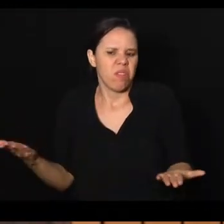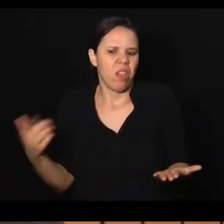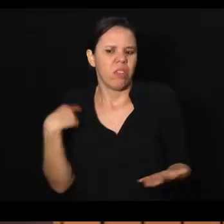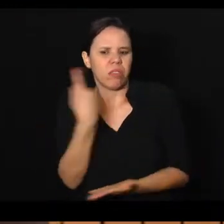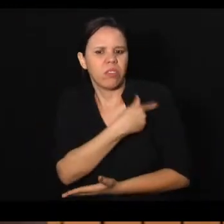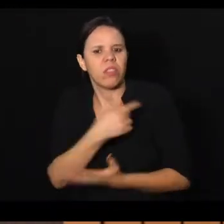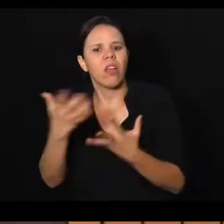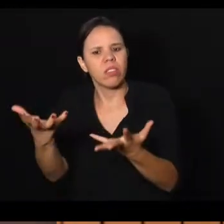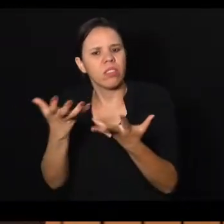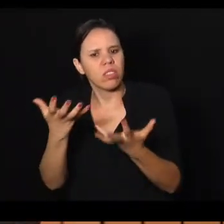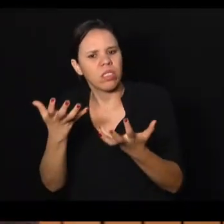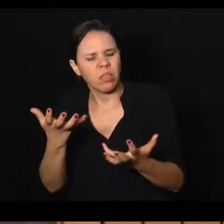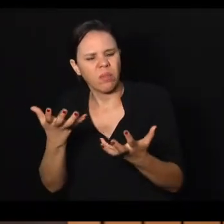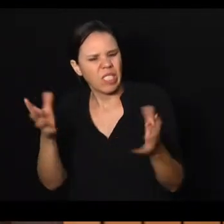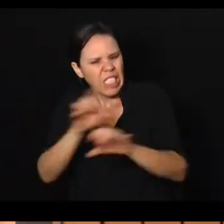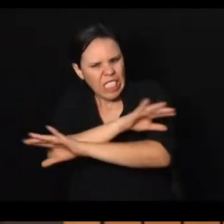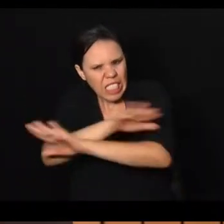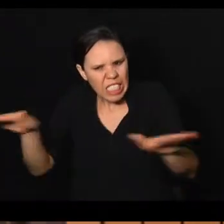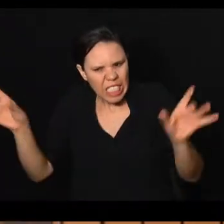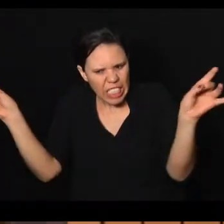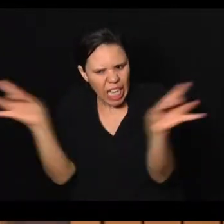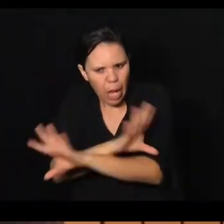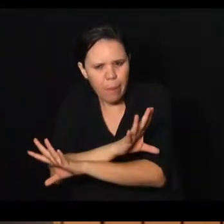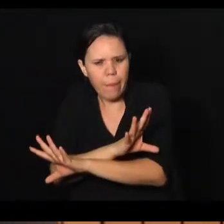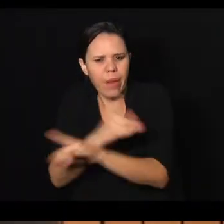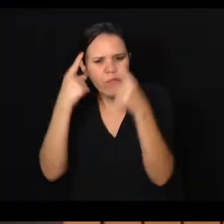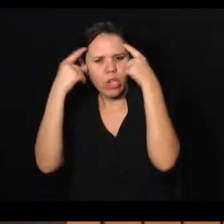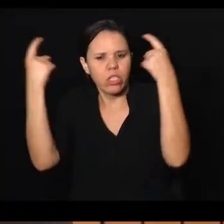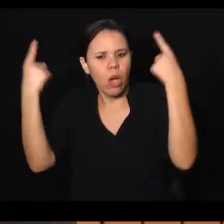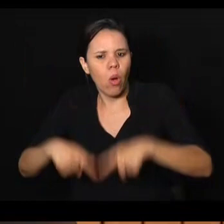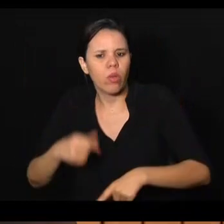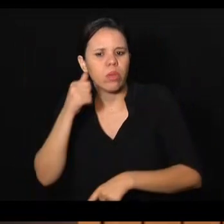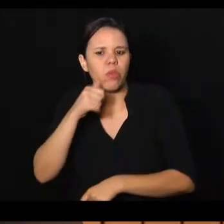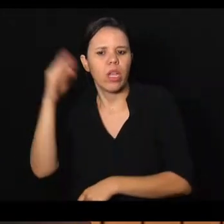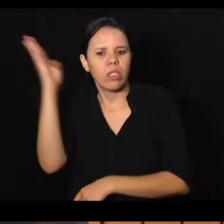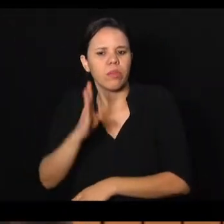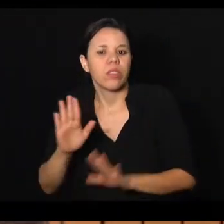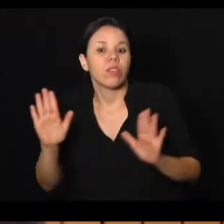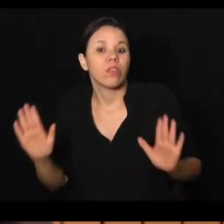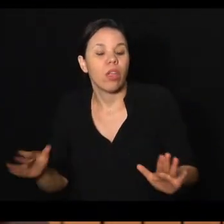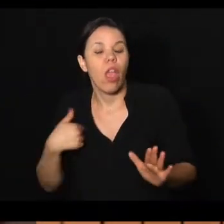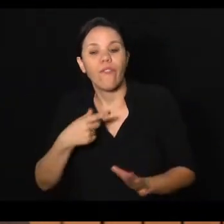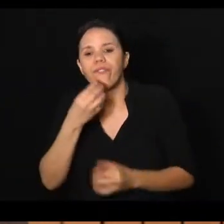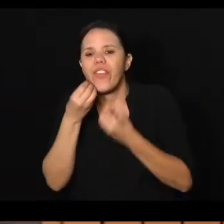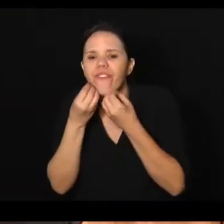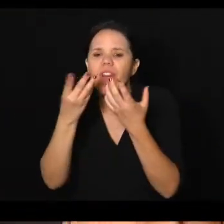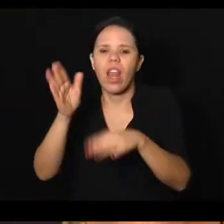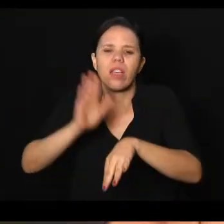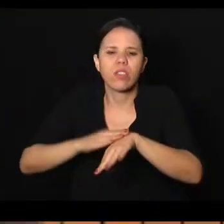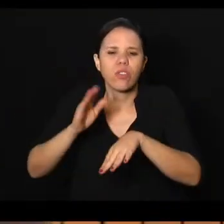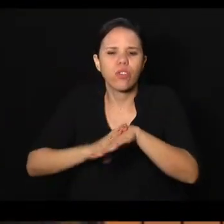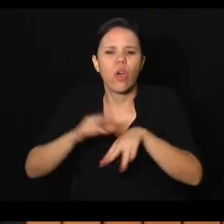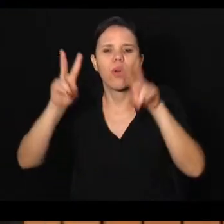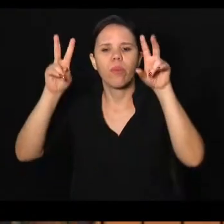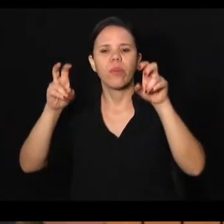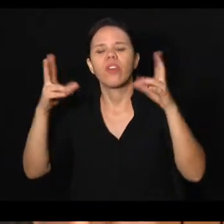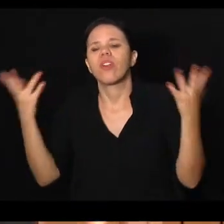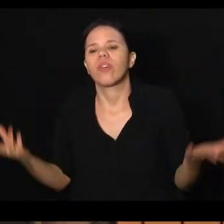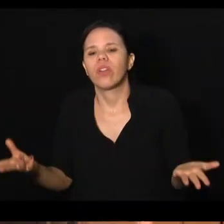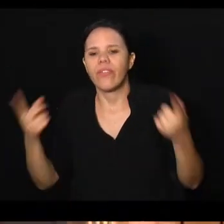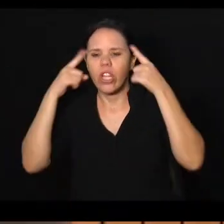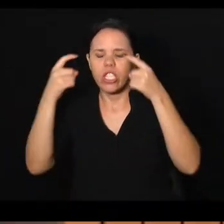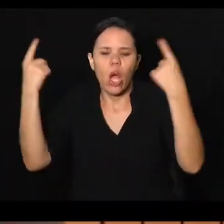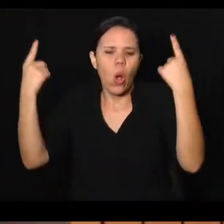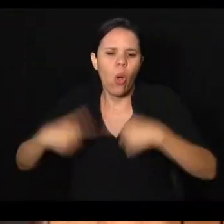nós queremos acabar com a violência contra a mulher no Brasil. Eu vim falar sobre violência contra a criança, porque